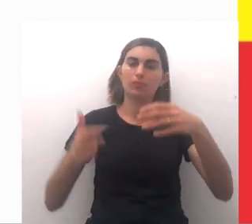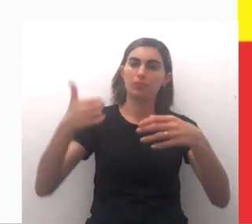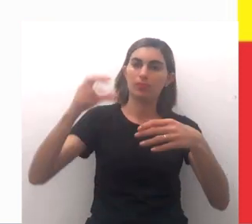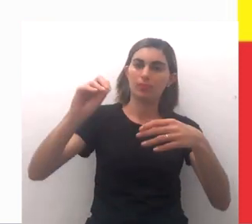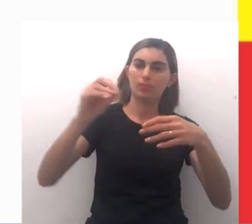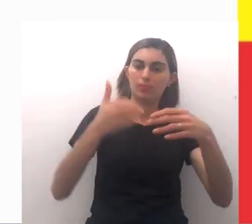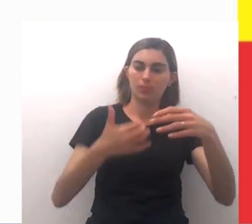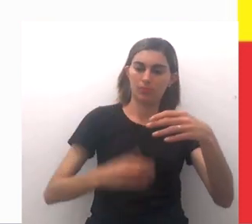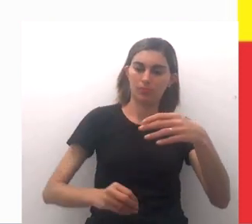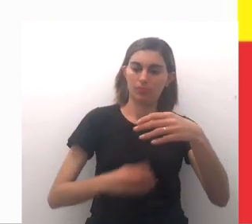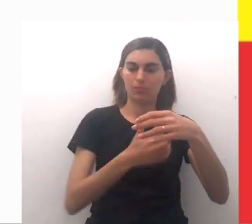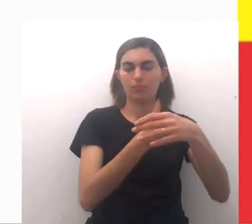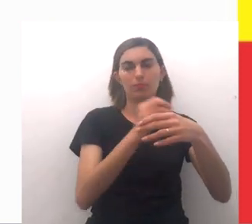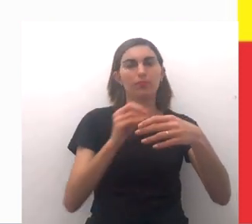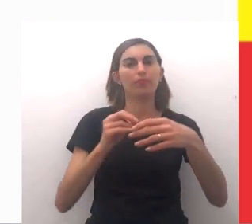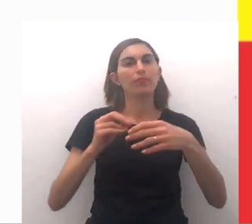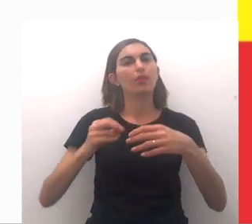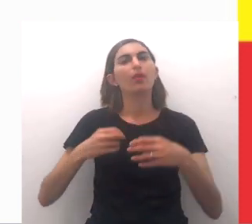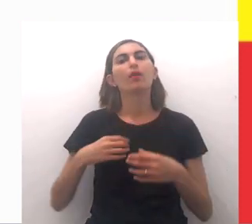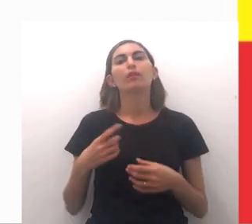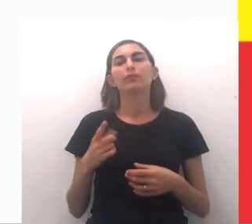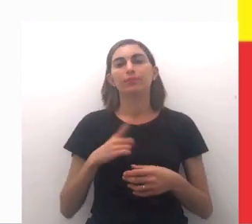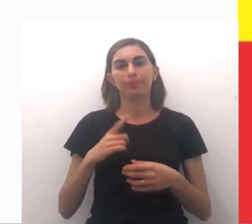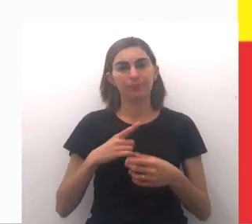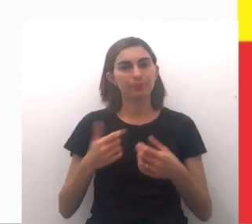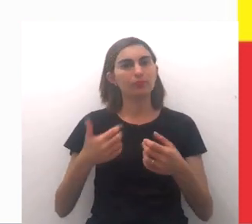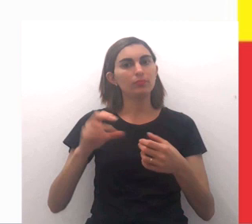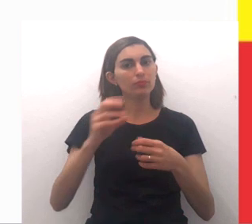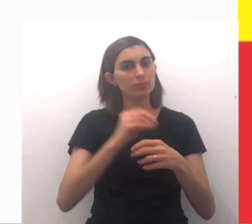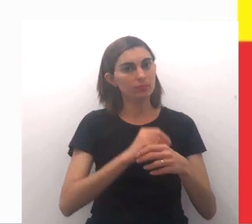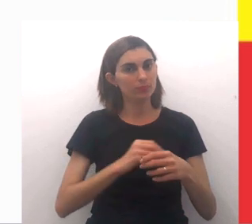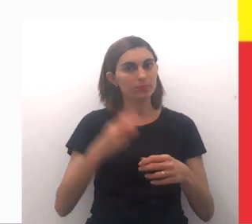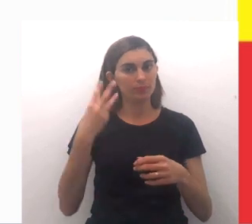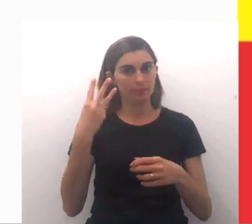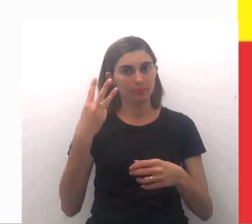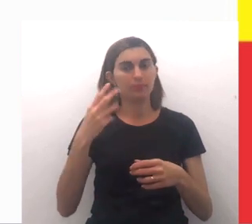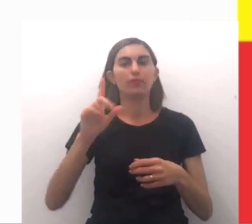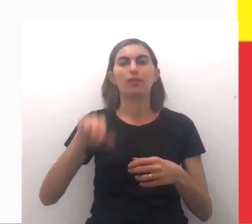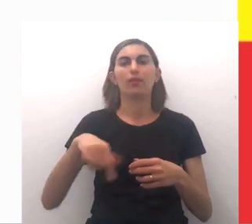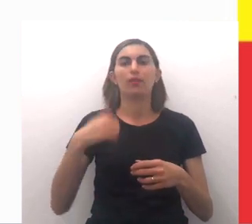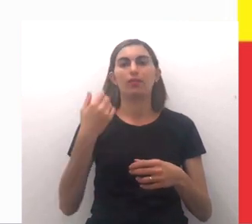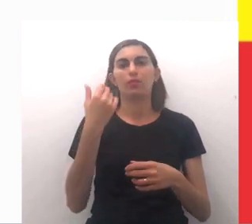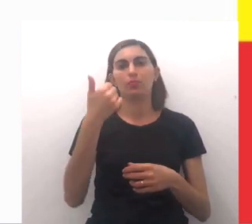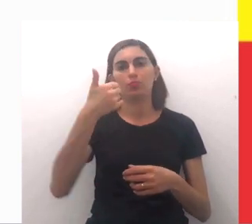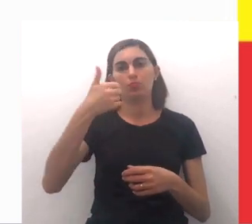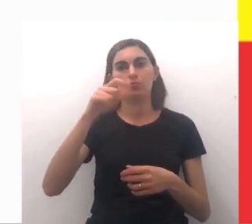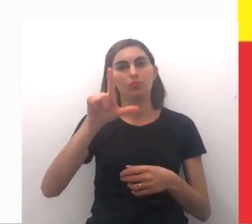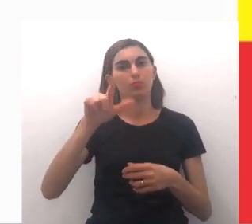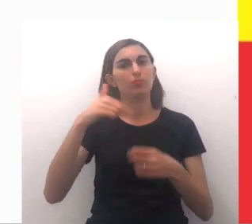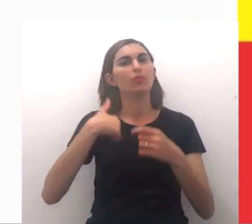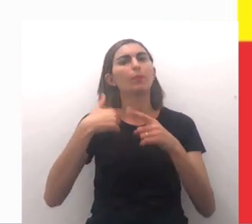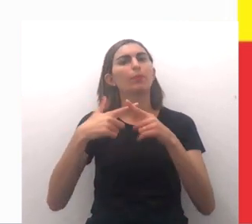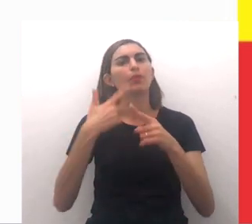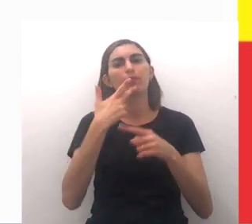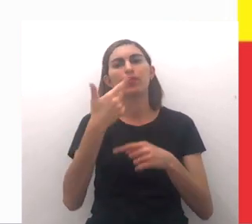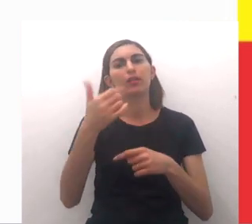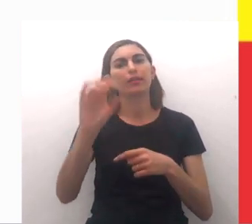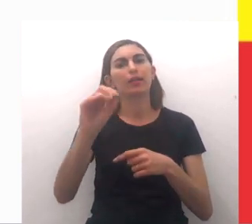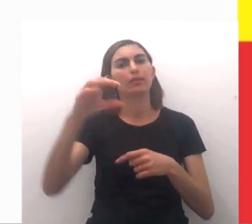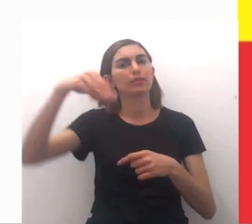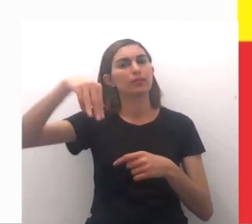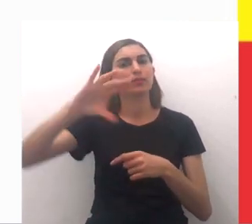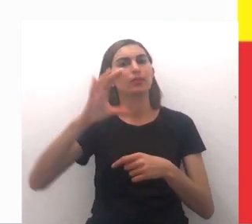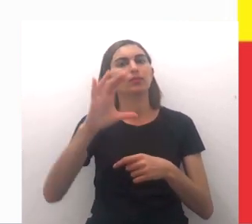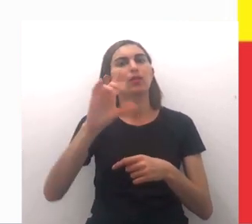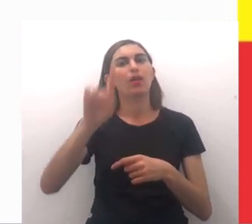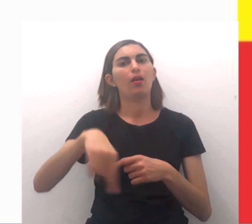centímetros, 10 centímetros, 10 centímetros e 10 centímetros, por que eu falei 10 centímetros? Porque 10 centímetros